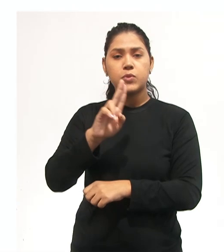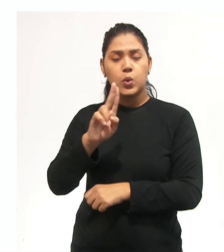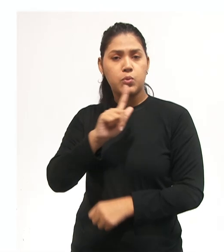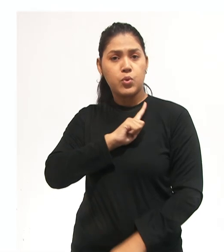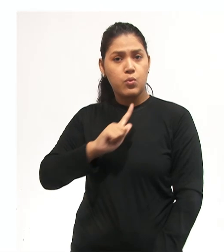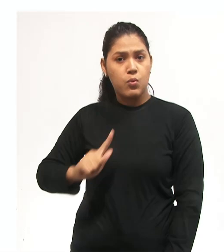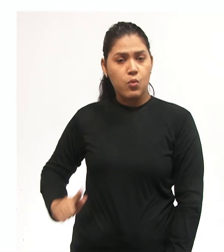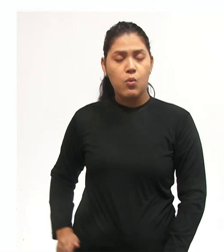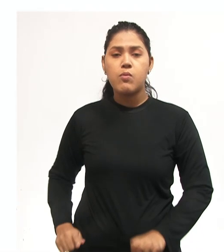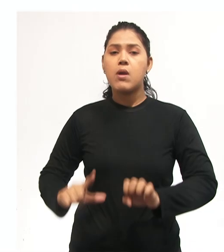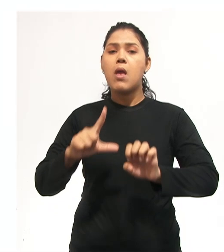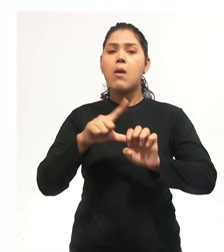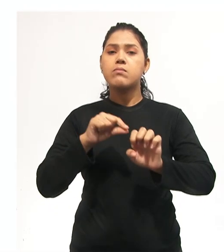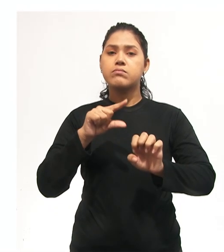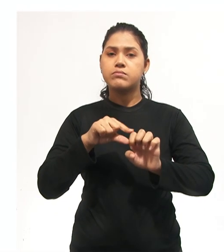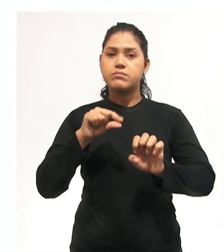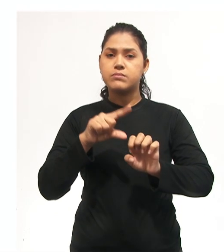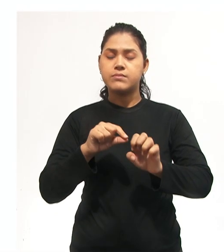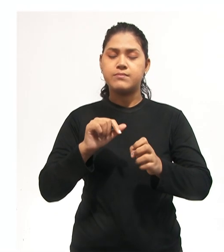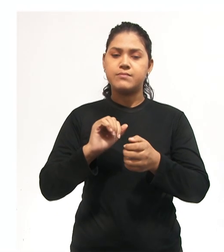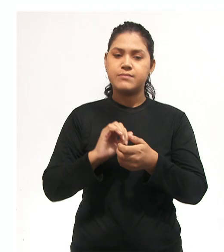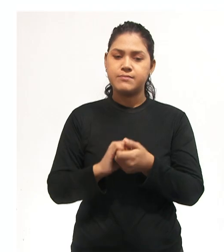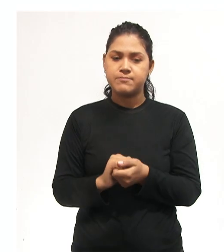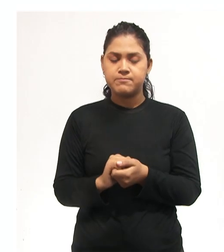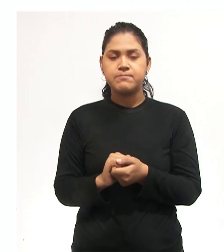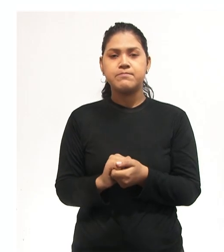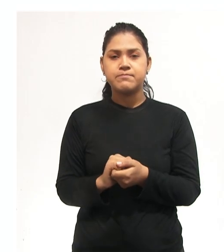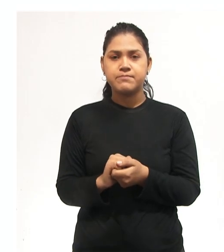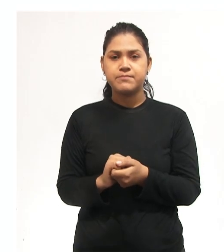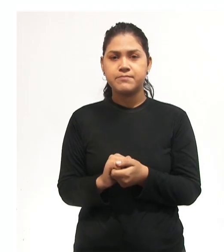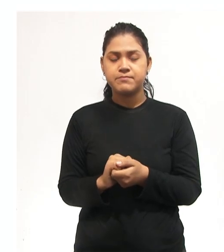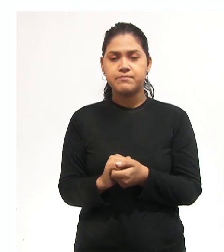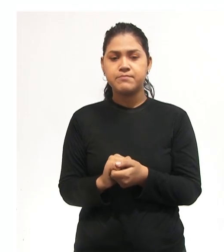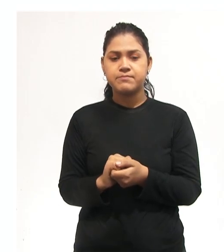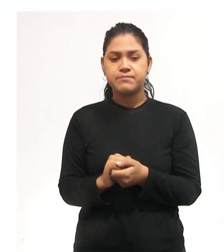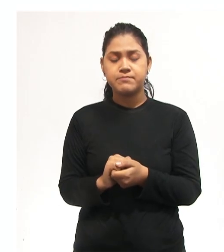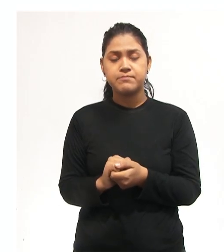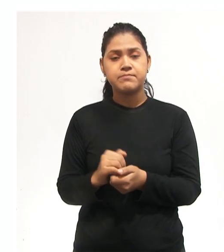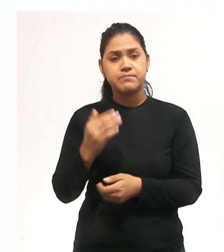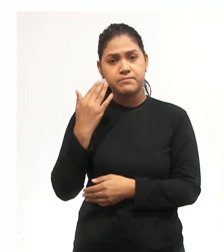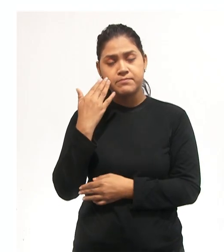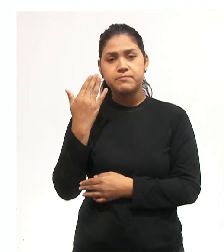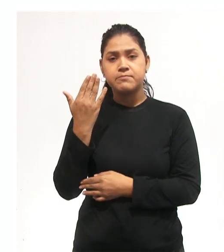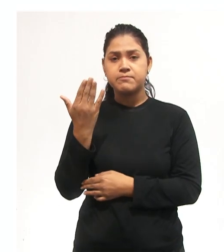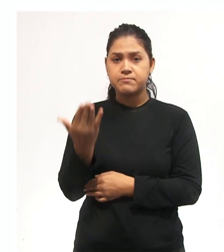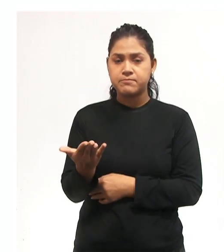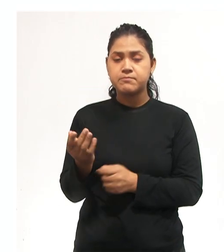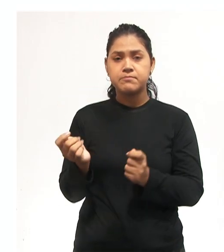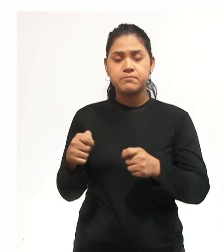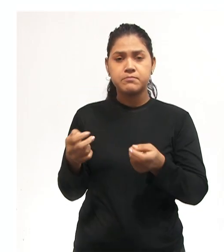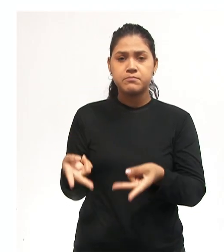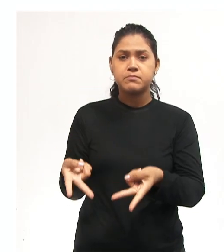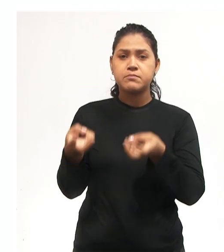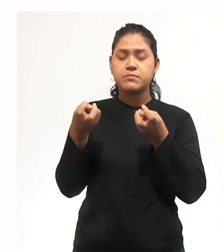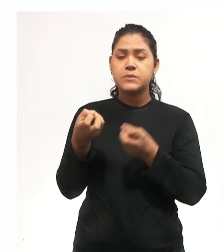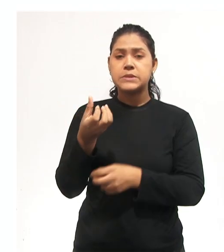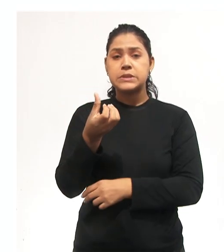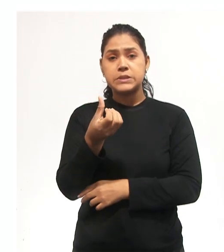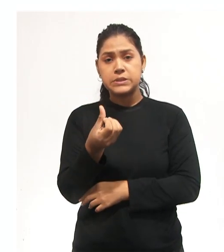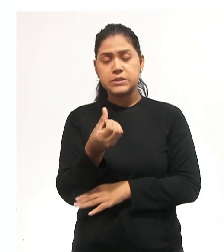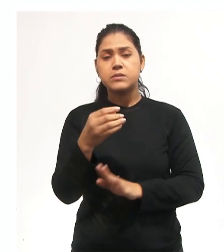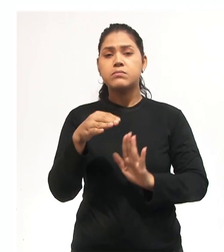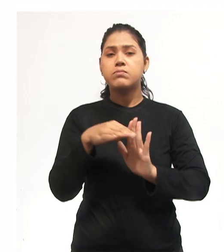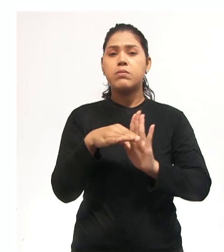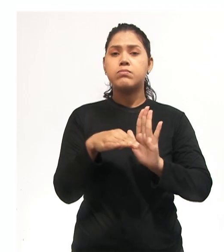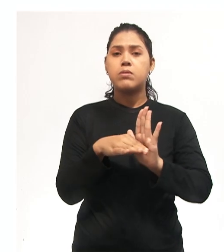conceito empreendedor, tá? Avançando, então, em relação a essas características, a gente destaca 6 pontos